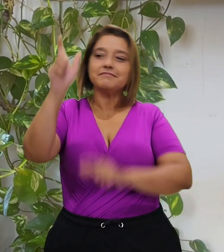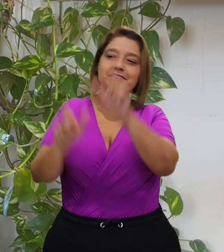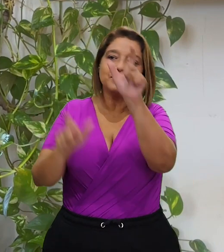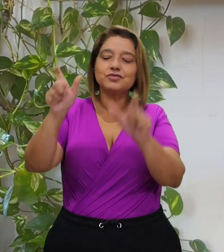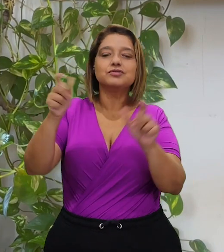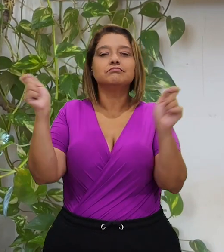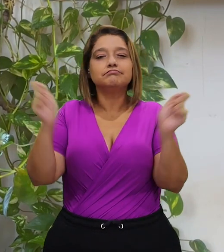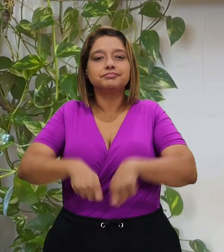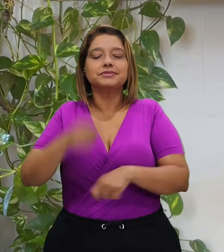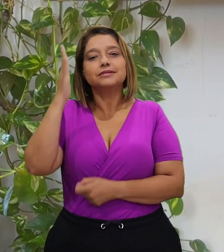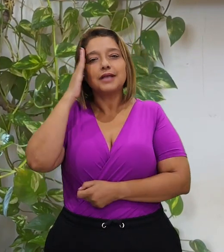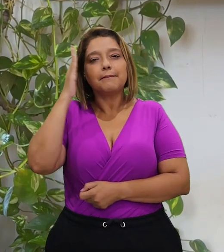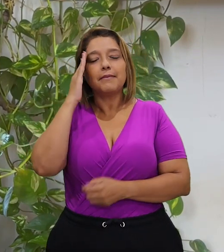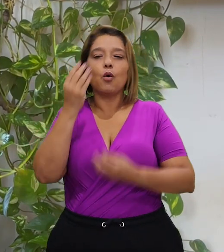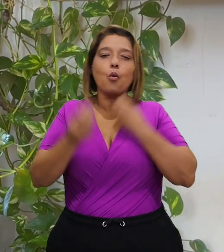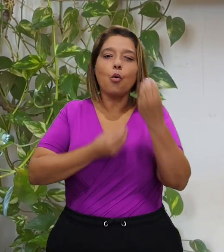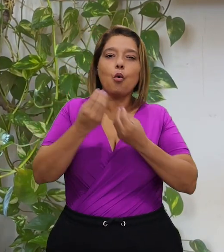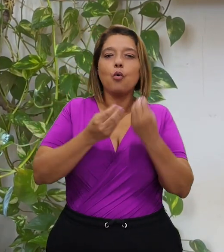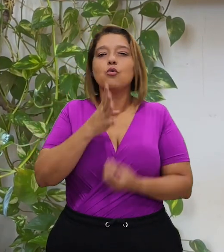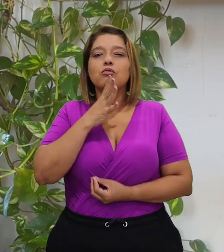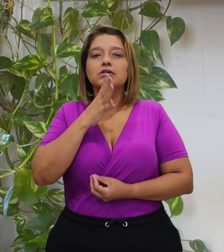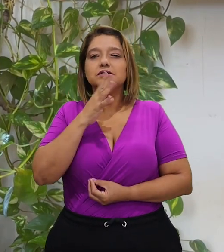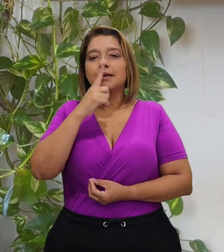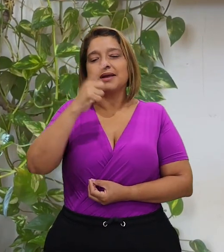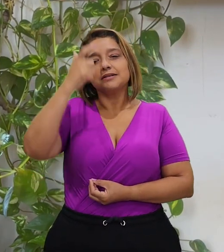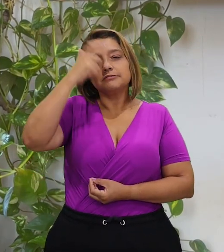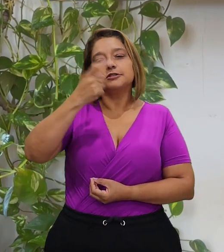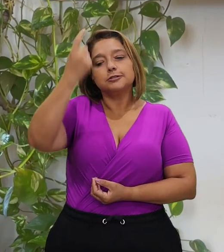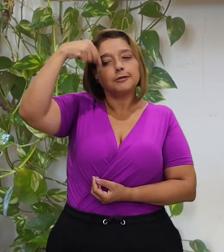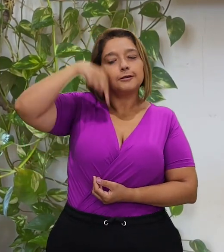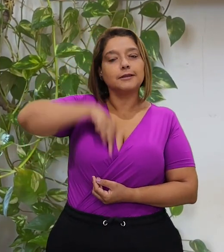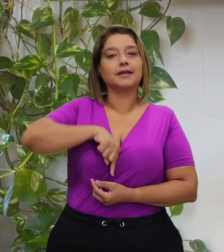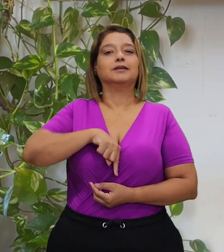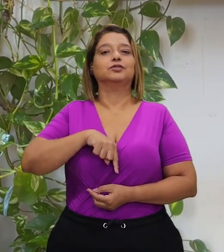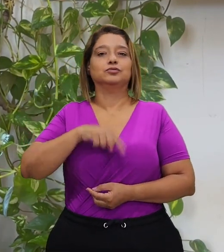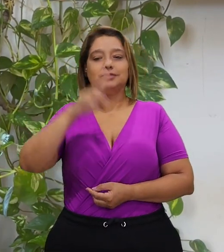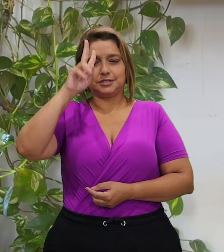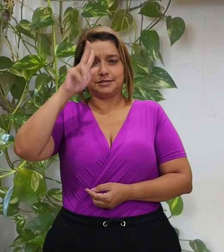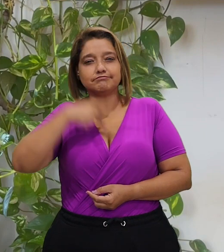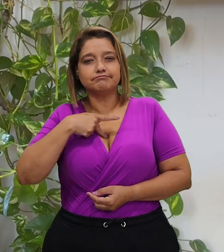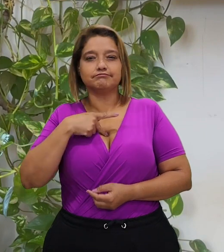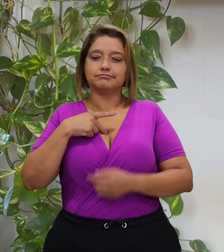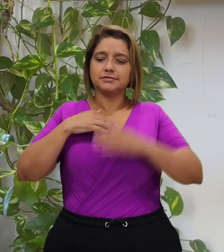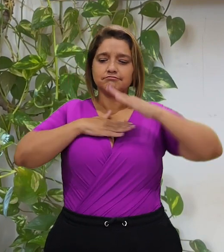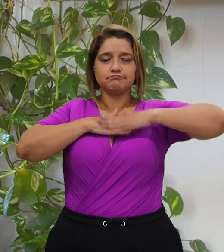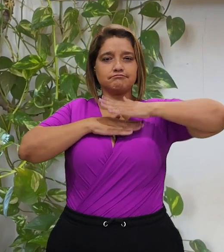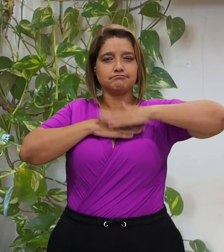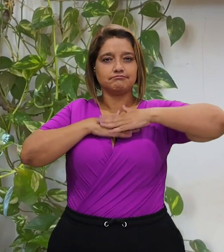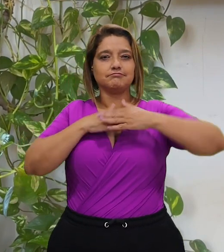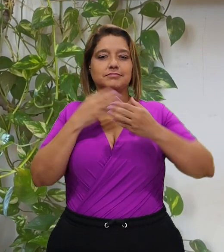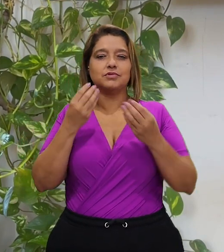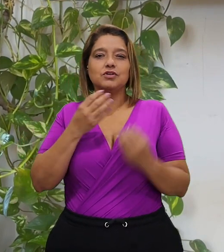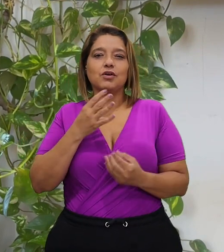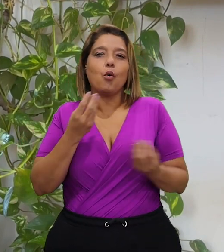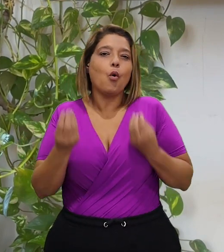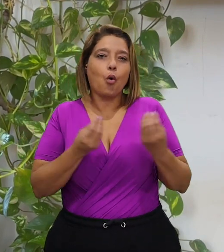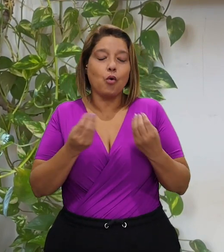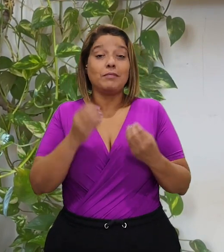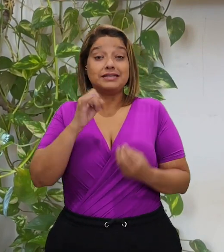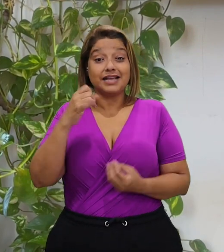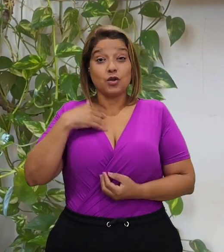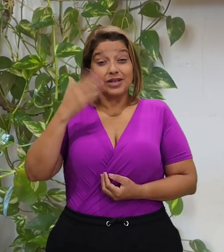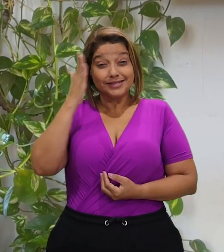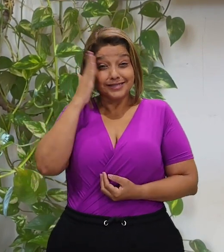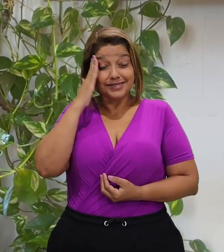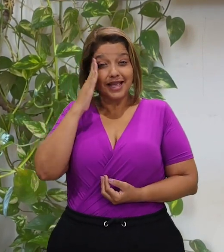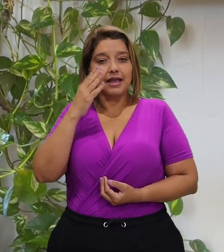o selfie é o processo de individuação, que é o encontro de você com você mesmo. Então eu trago isso no meu trabalho, que as pessoas